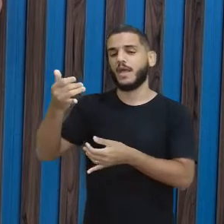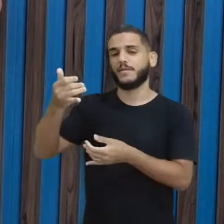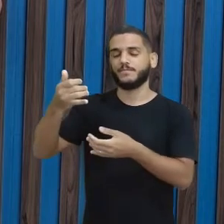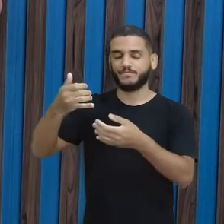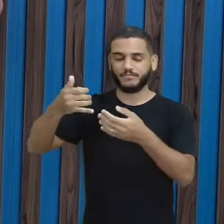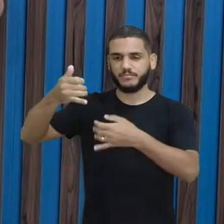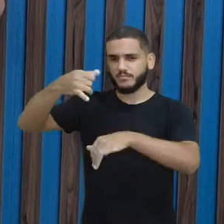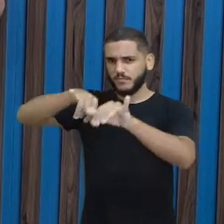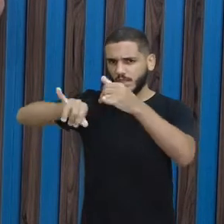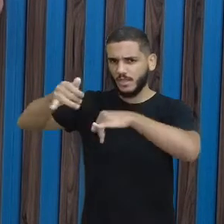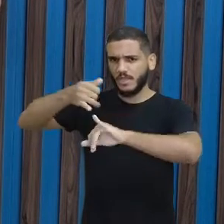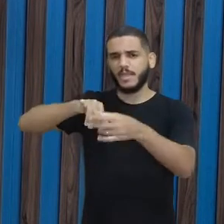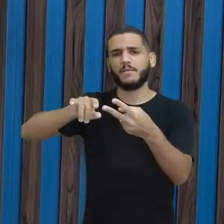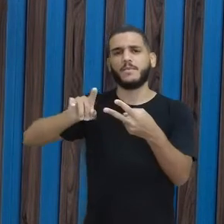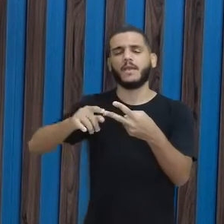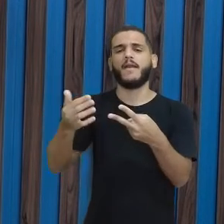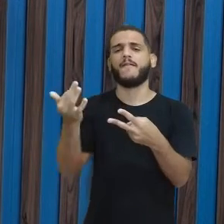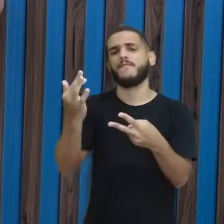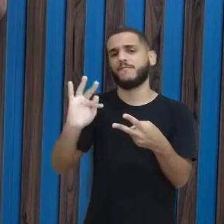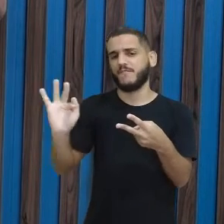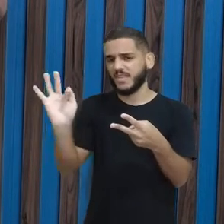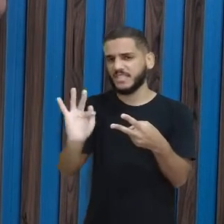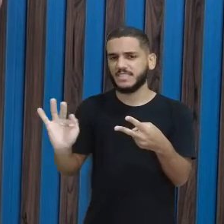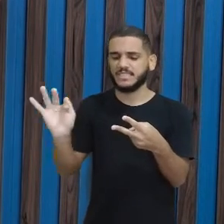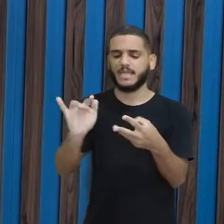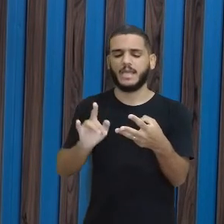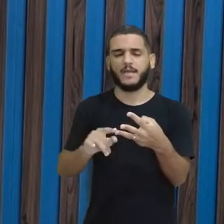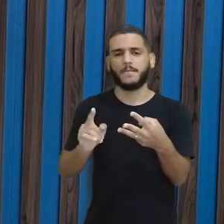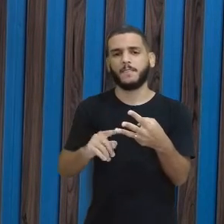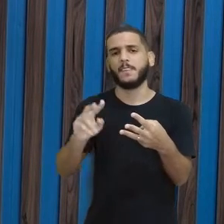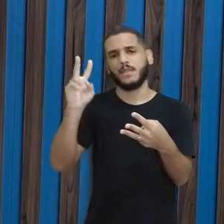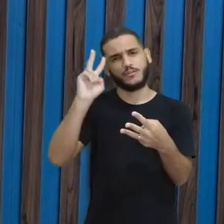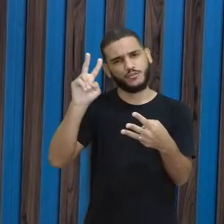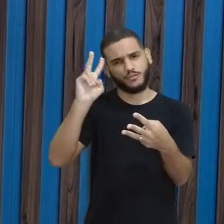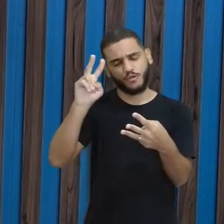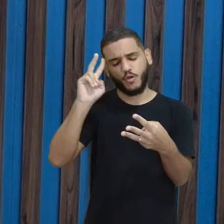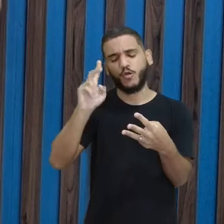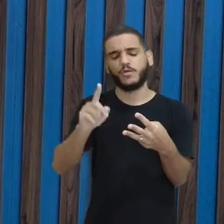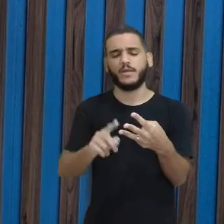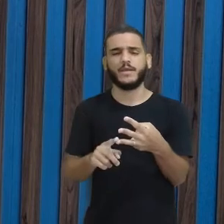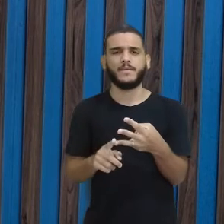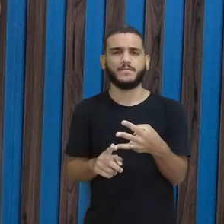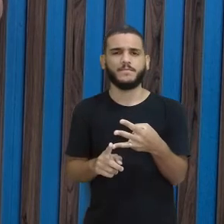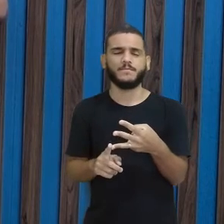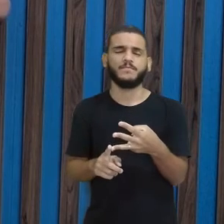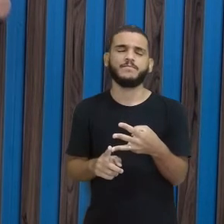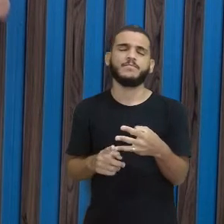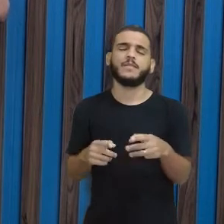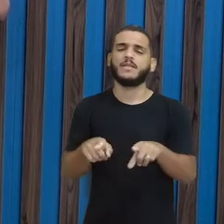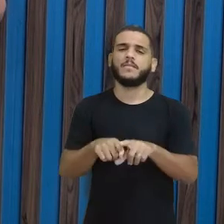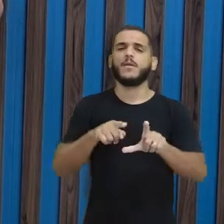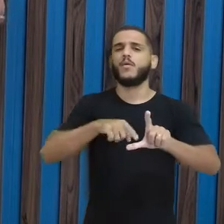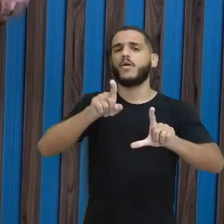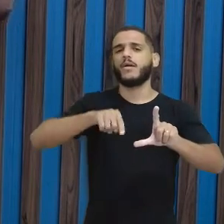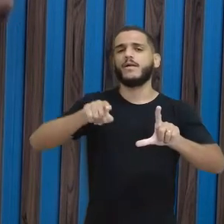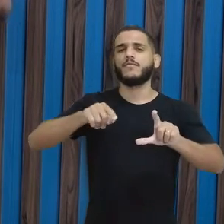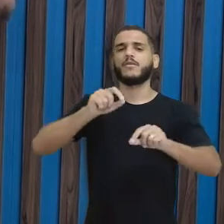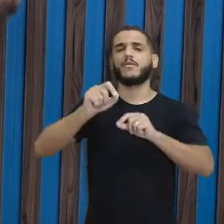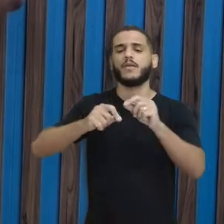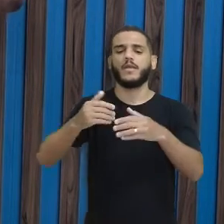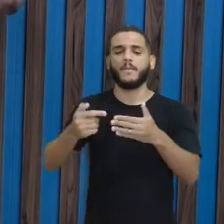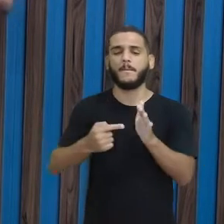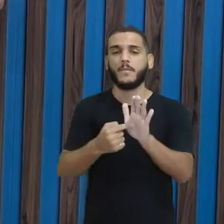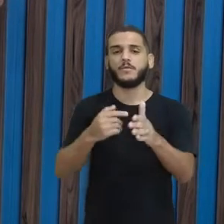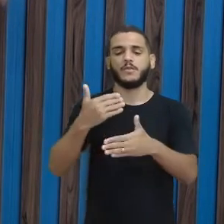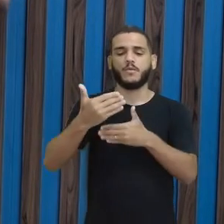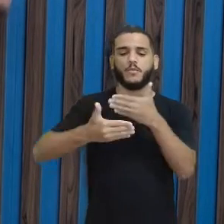com física, trabalhar com história, nos gráficos que mostram a evolução do tempo dos fatos históricos. Então, matemática e as matérias